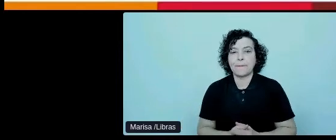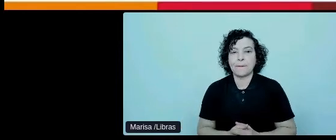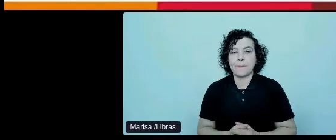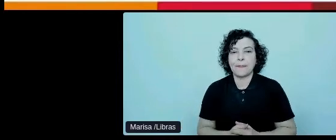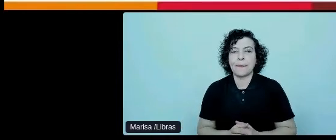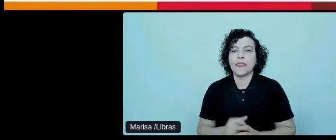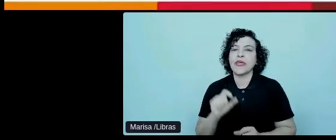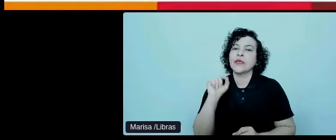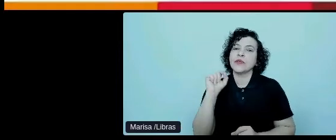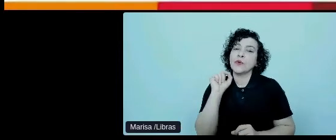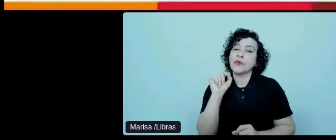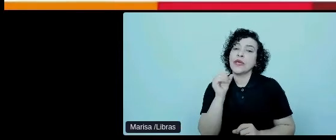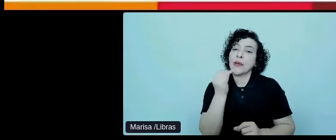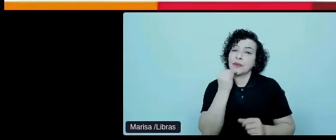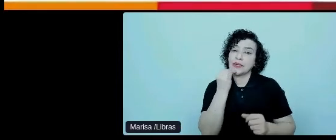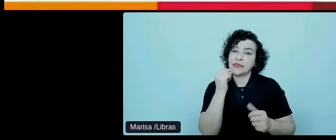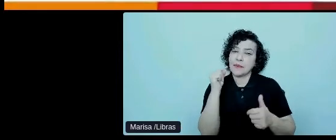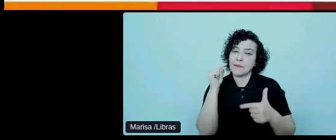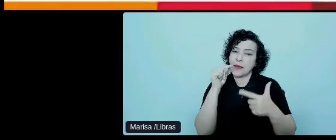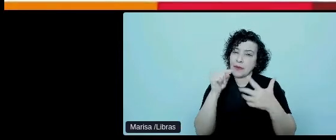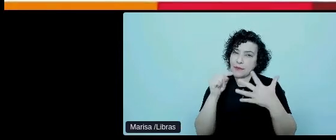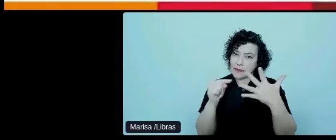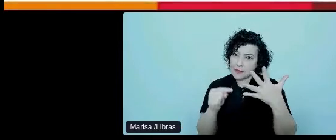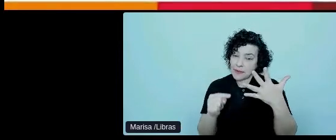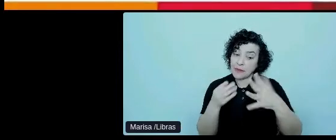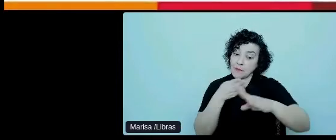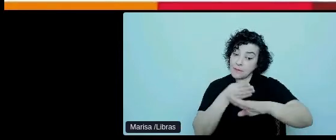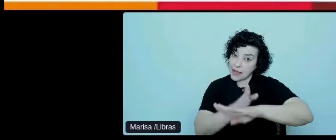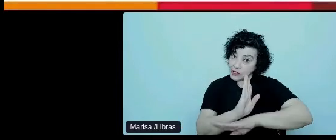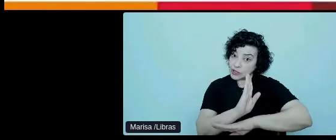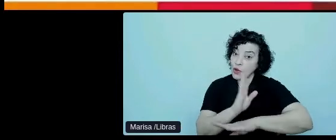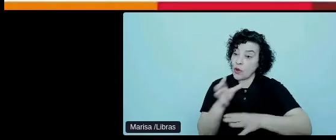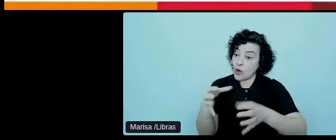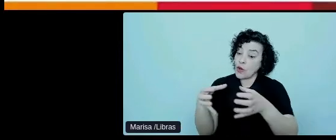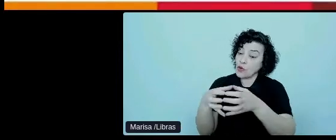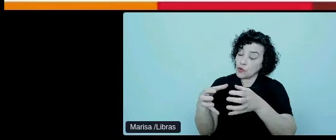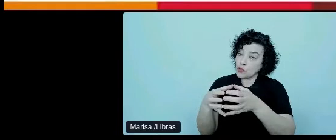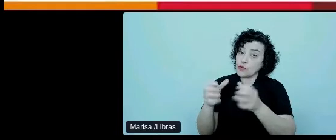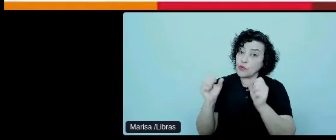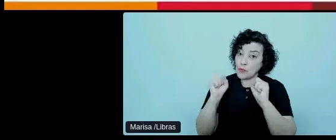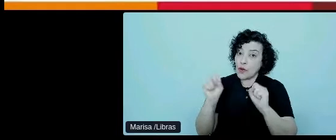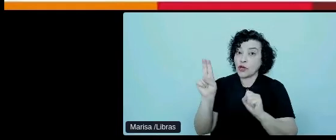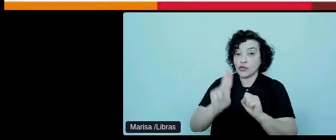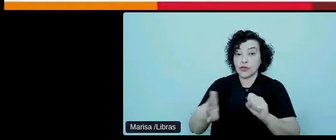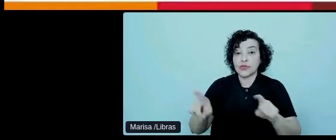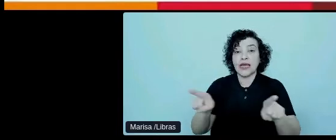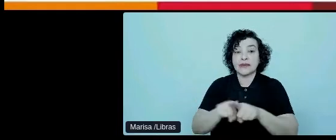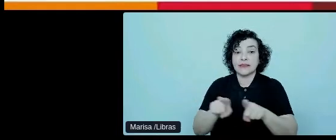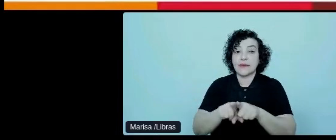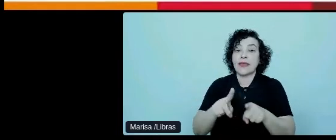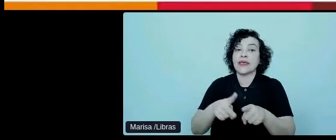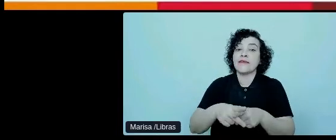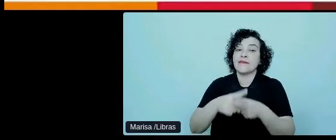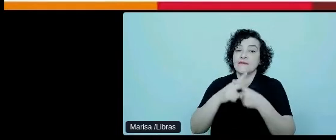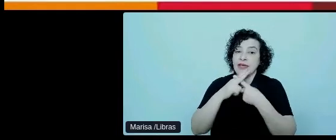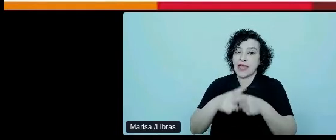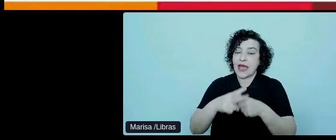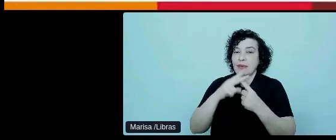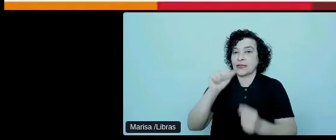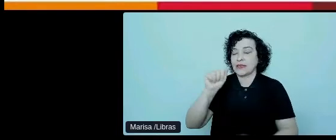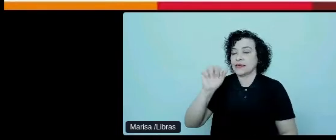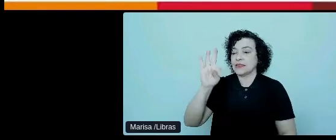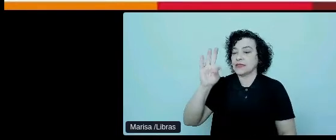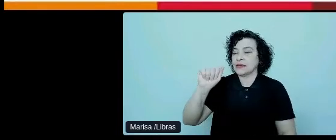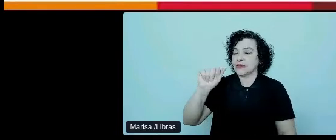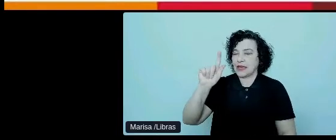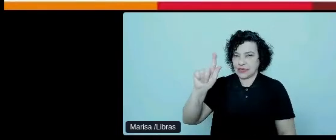critérios de sucesso para os agentes de usuário, e também das ferramentas de criação a tag, tá? Então, vai fazer um